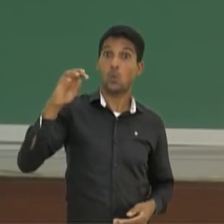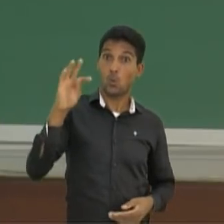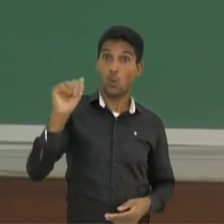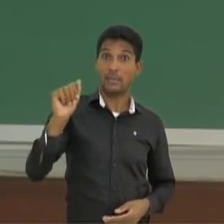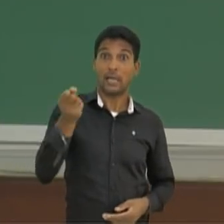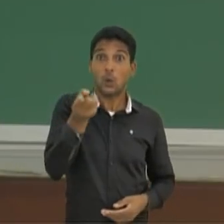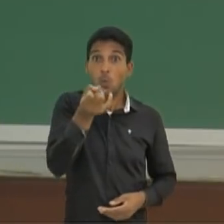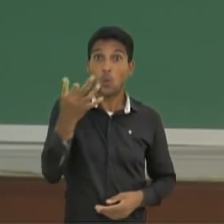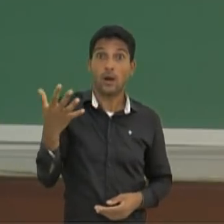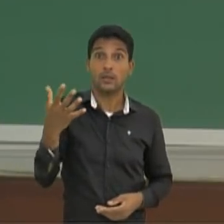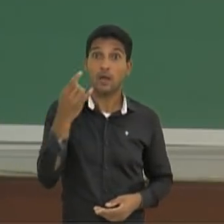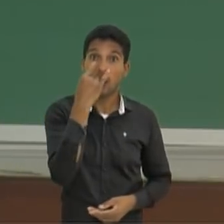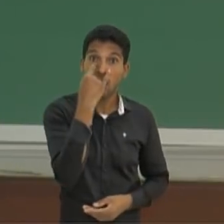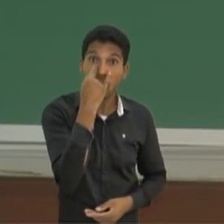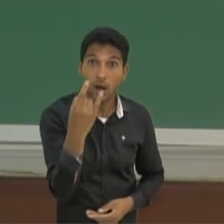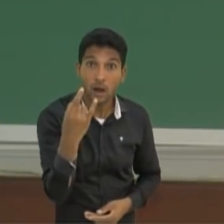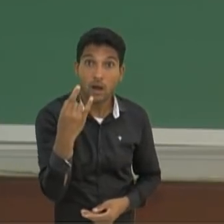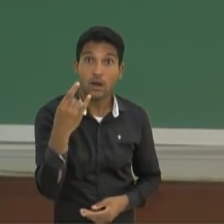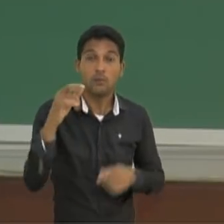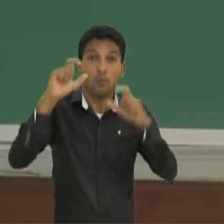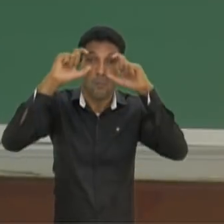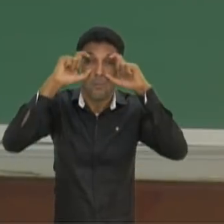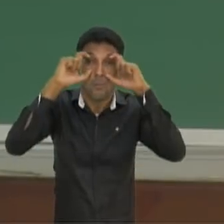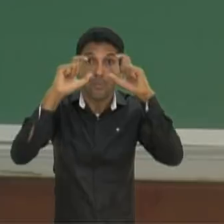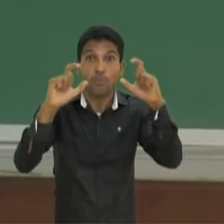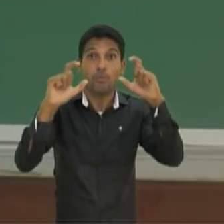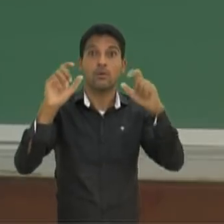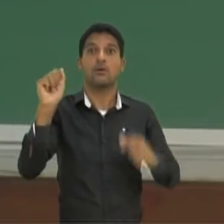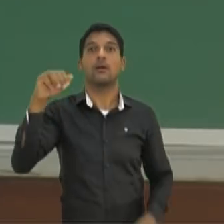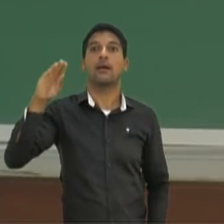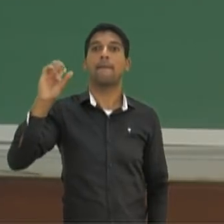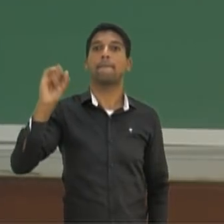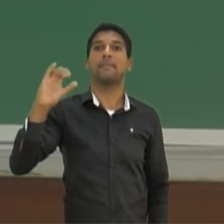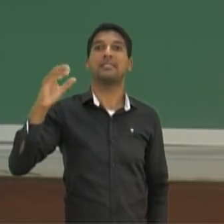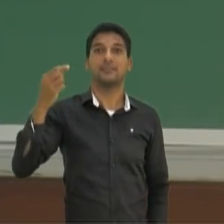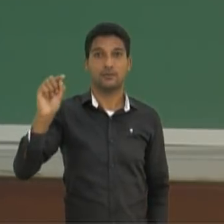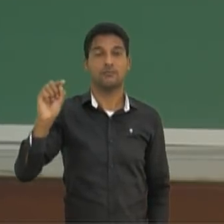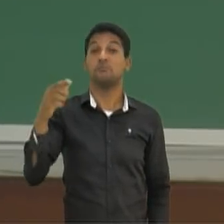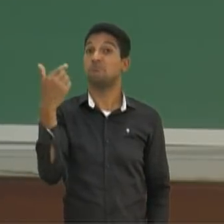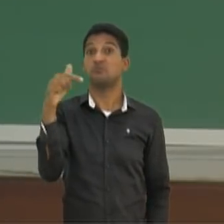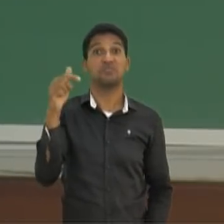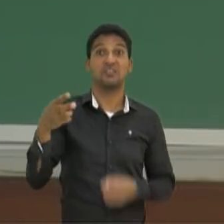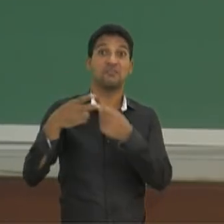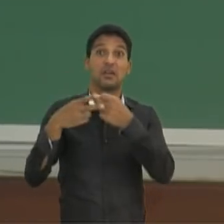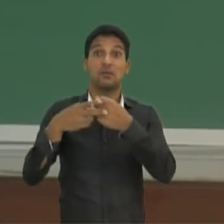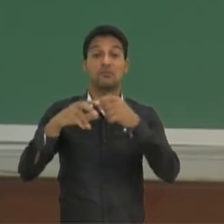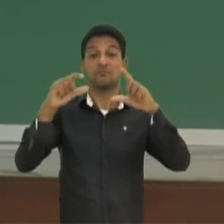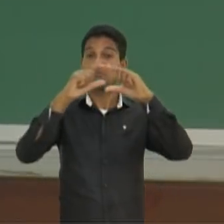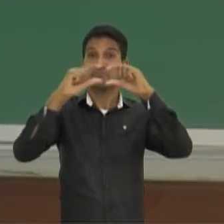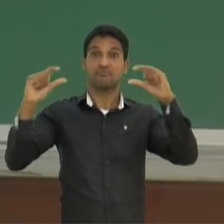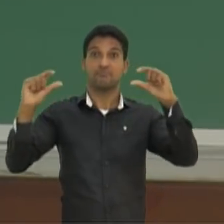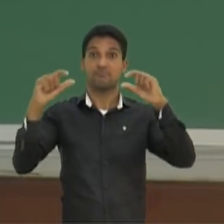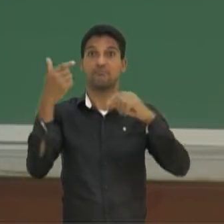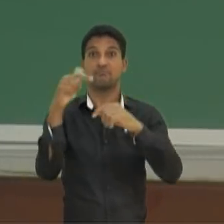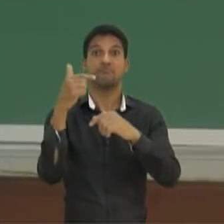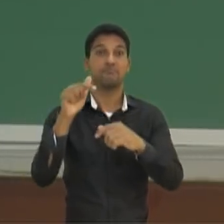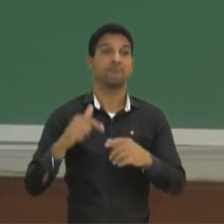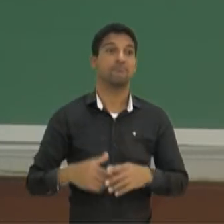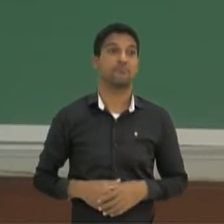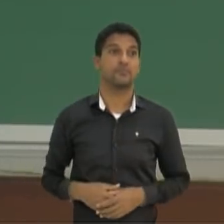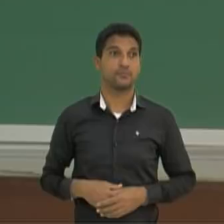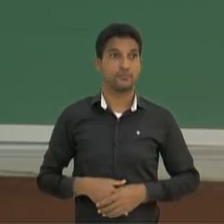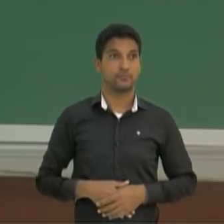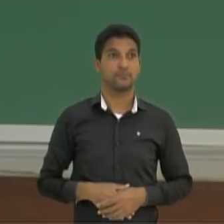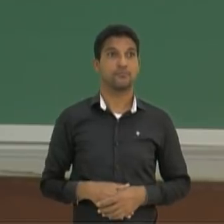quanta, né? Ambição, né? Um substantivo, a ambição. Eu ambição, tu ambição, ele ambição, aqui não dá, né? E